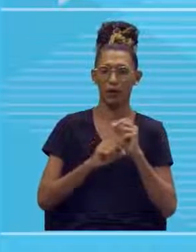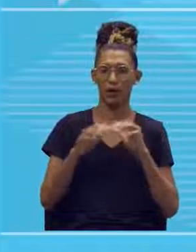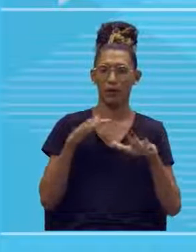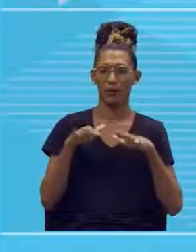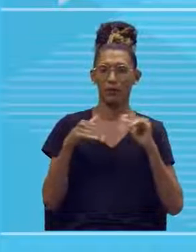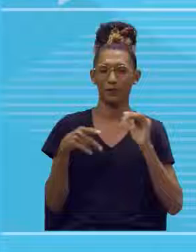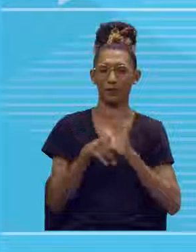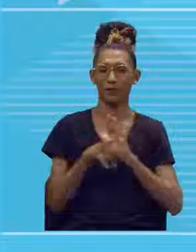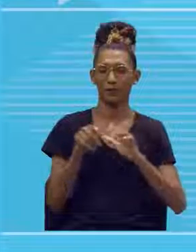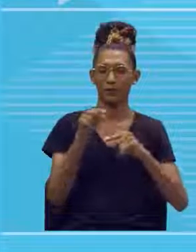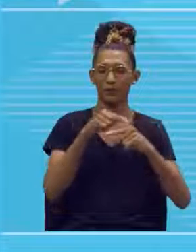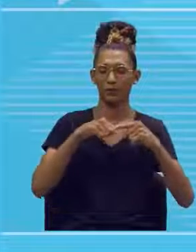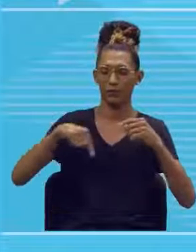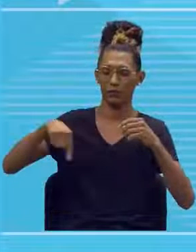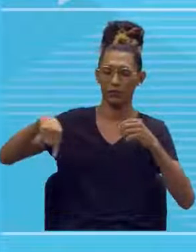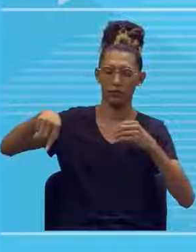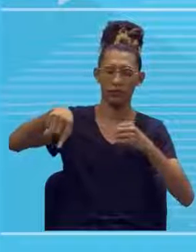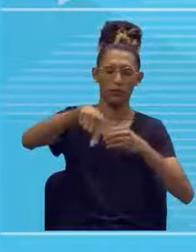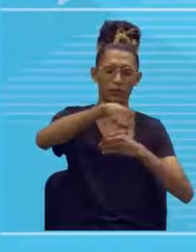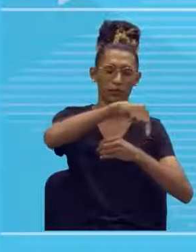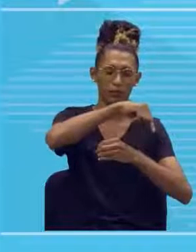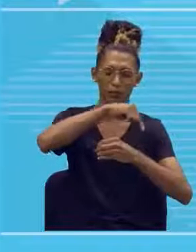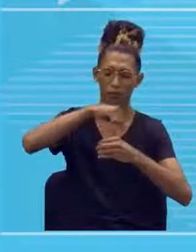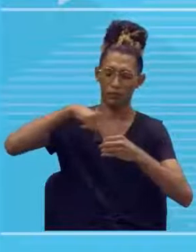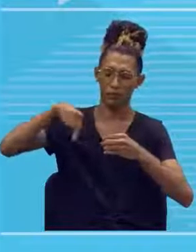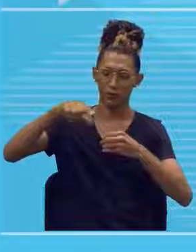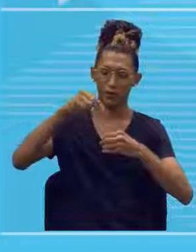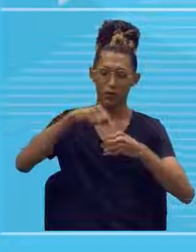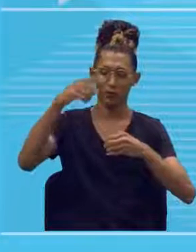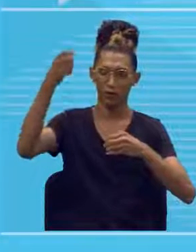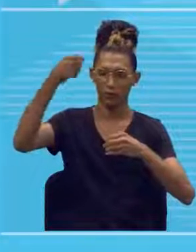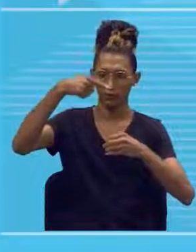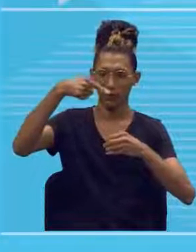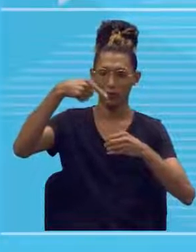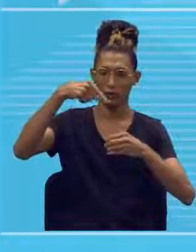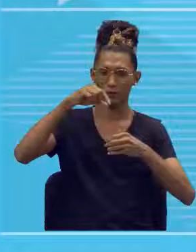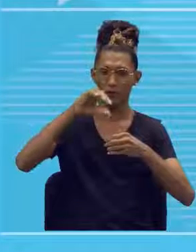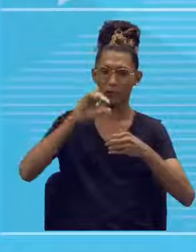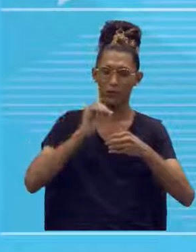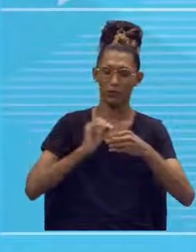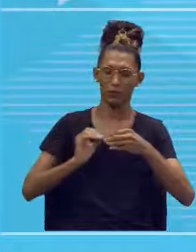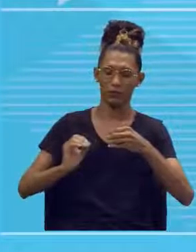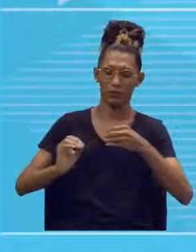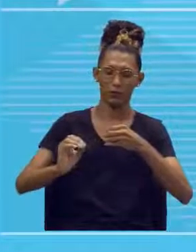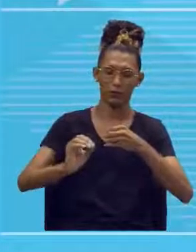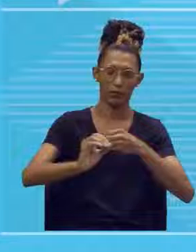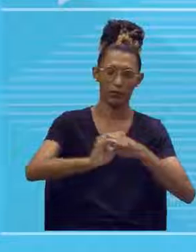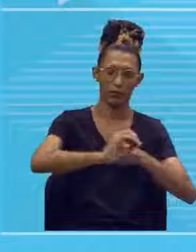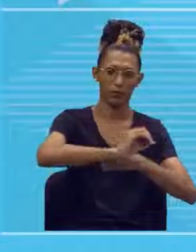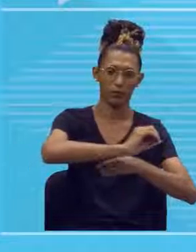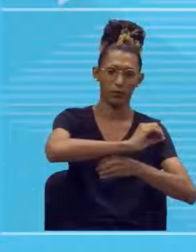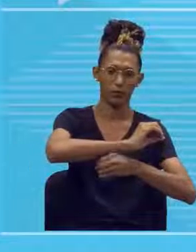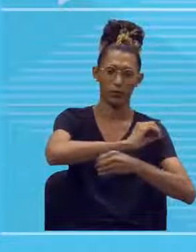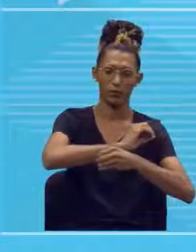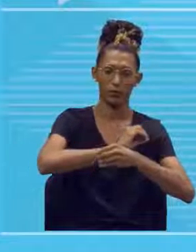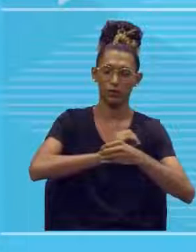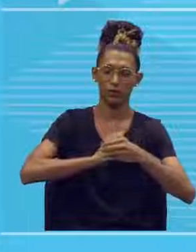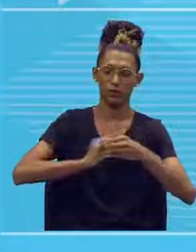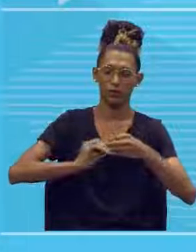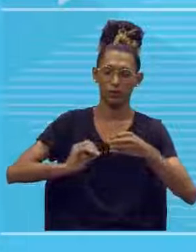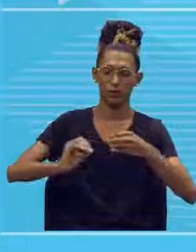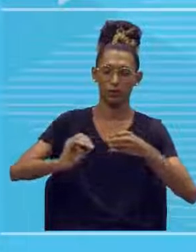nosso planeta terra então eu tenho aqui ar o centro o sol em algum momento a terra ela tá mais distante